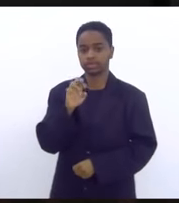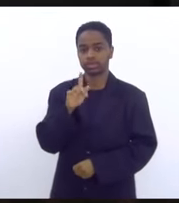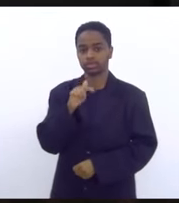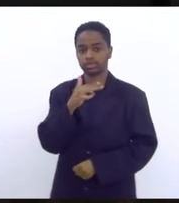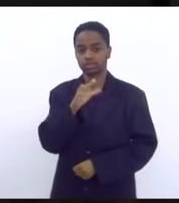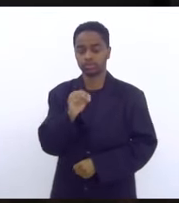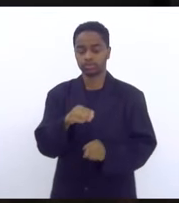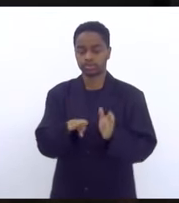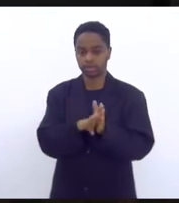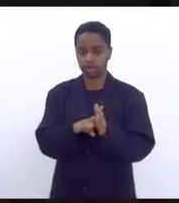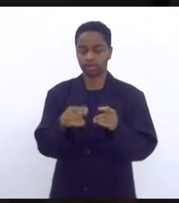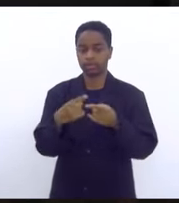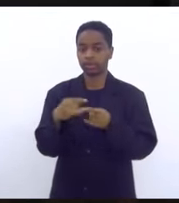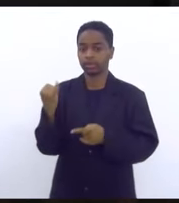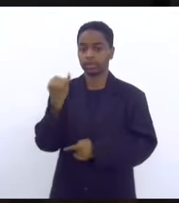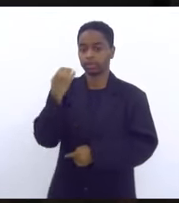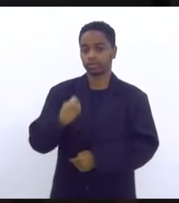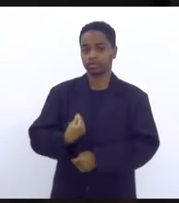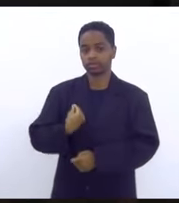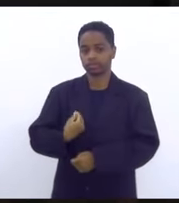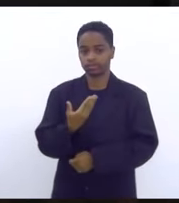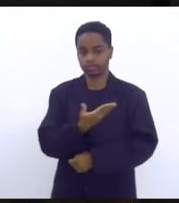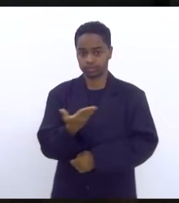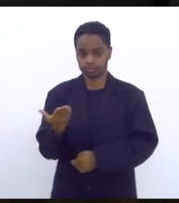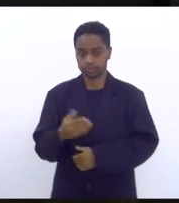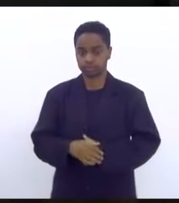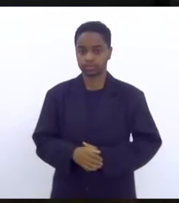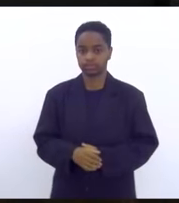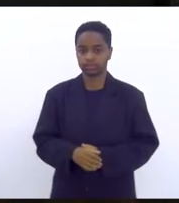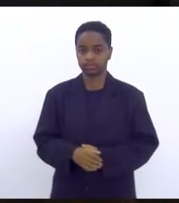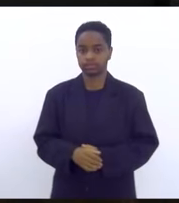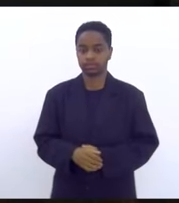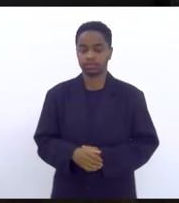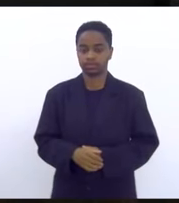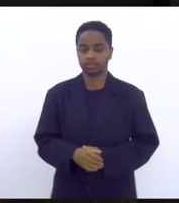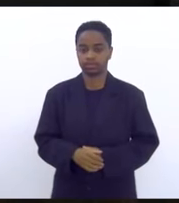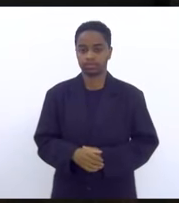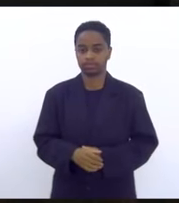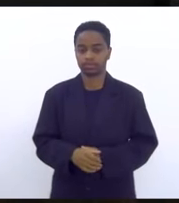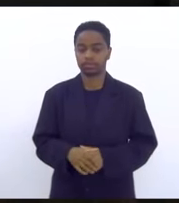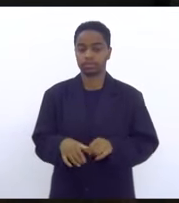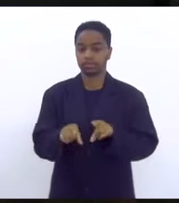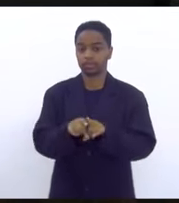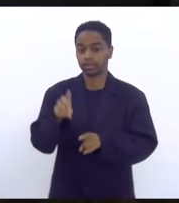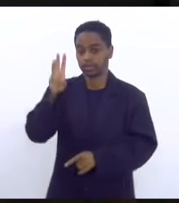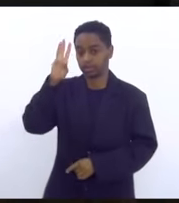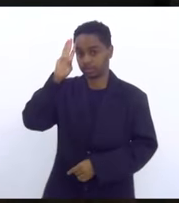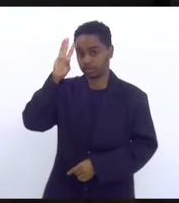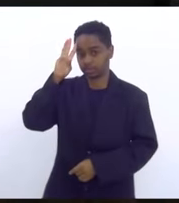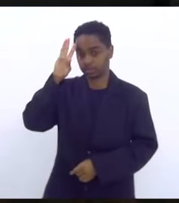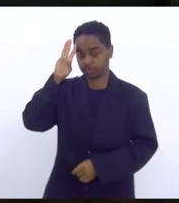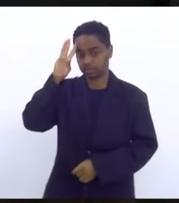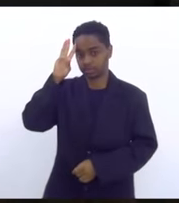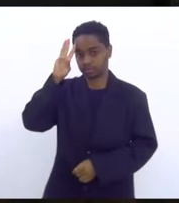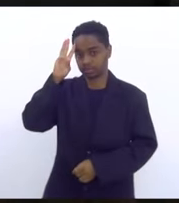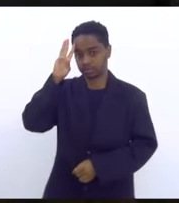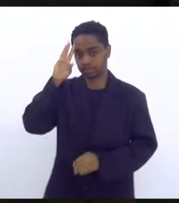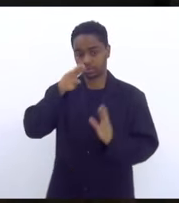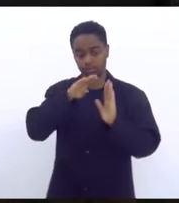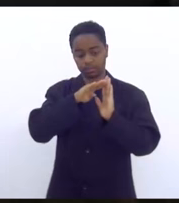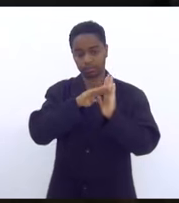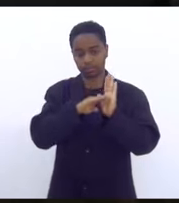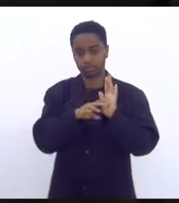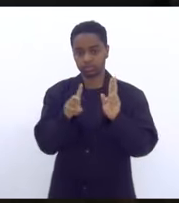Mink. Importante a presença dos senhores para já fazer uma prévia. Na terça-feira, a pauta